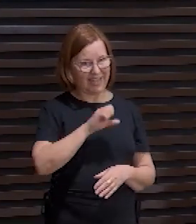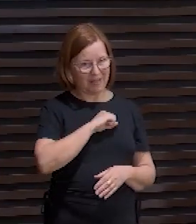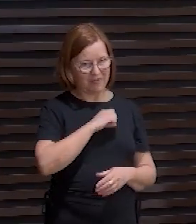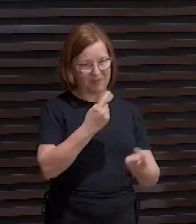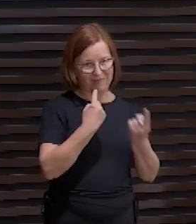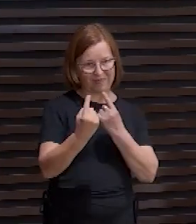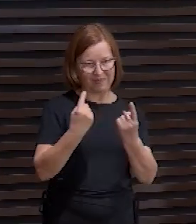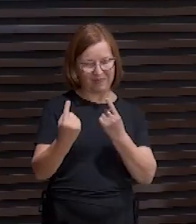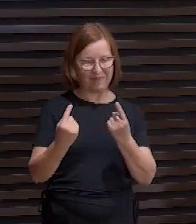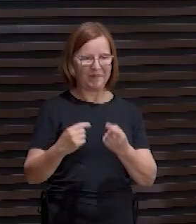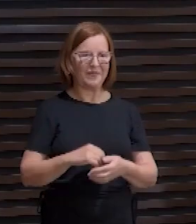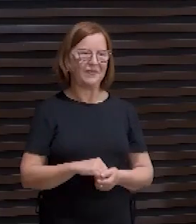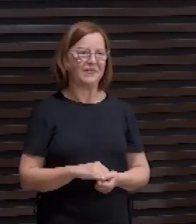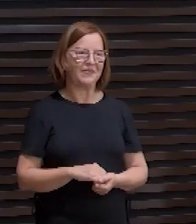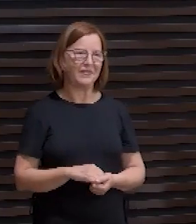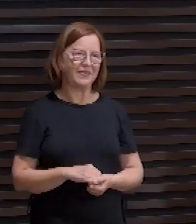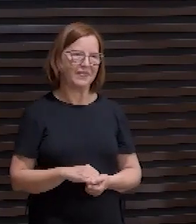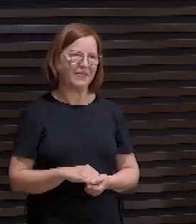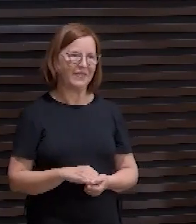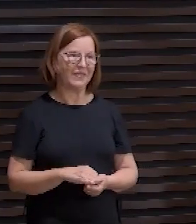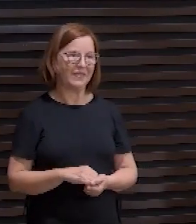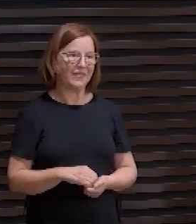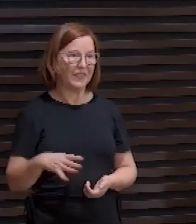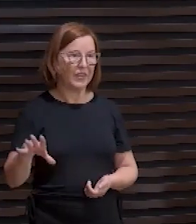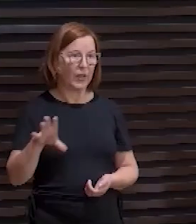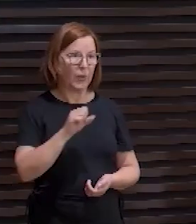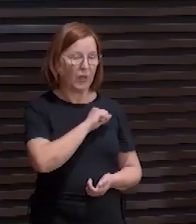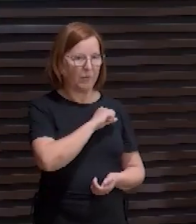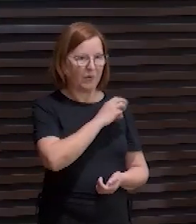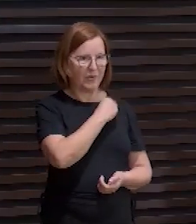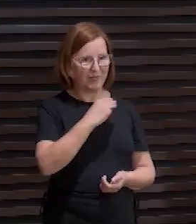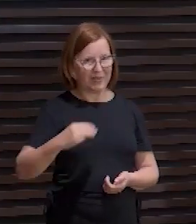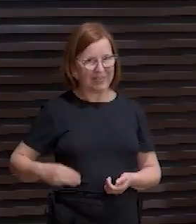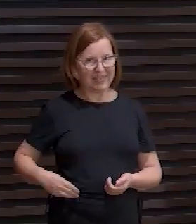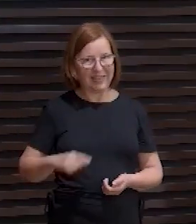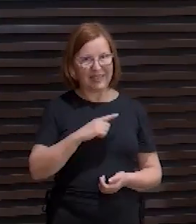uns aos outros. O amor que o Messias teve, irmãos,